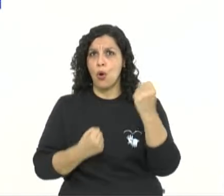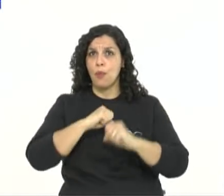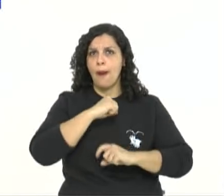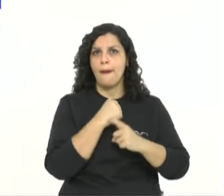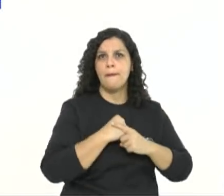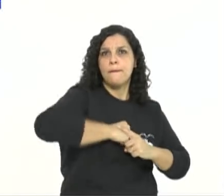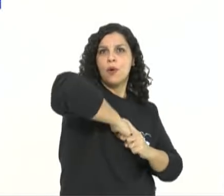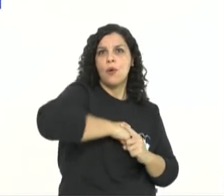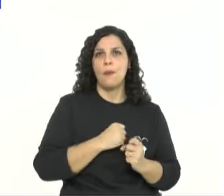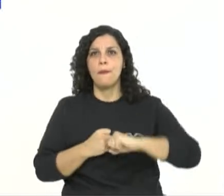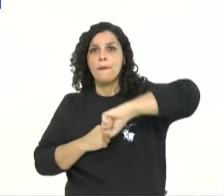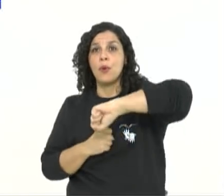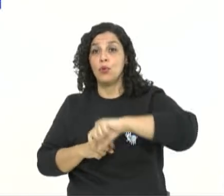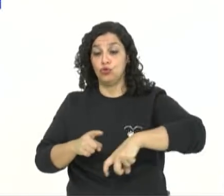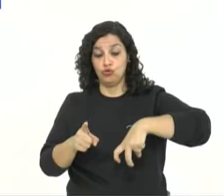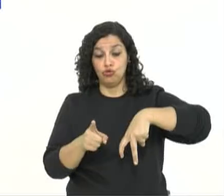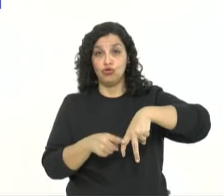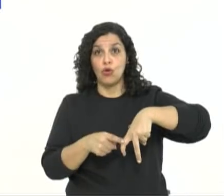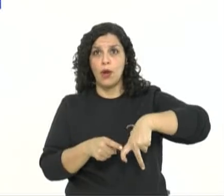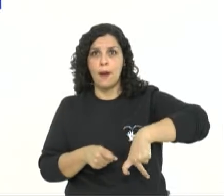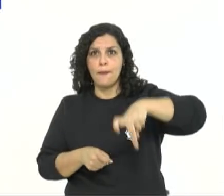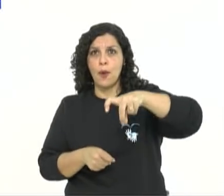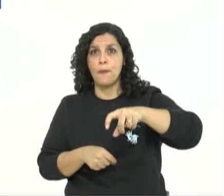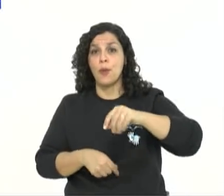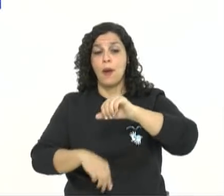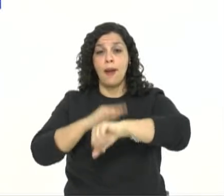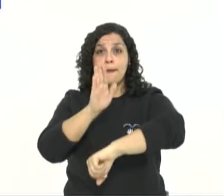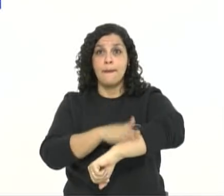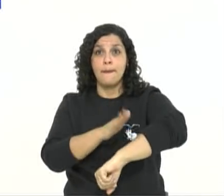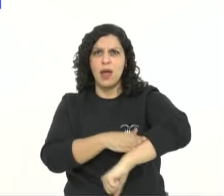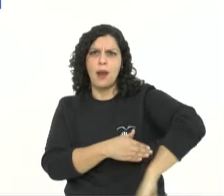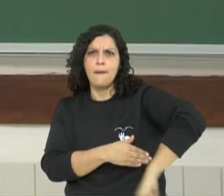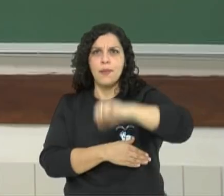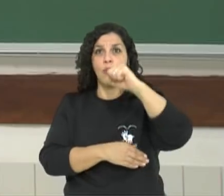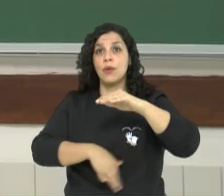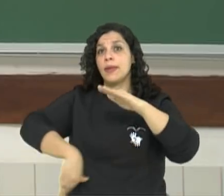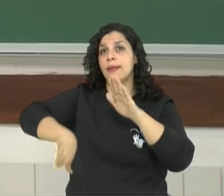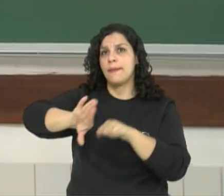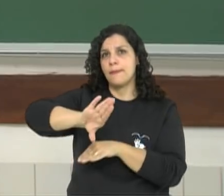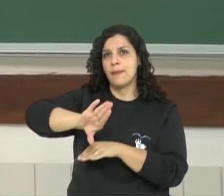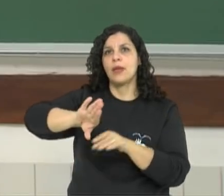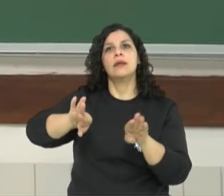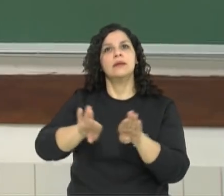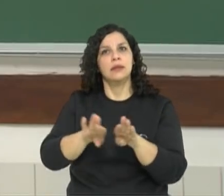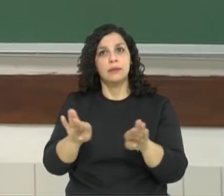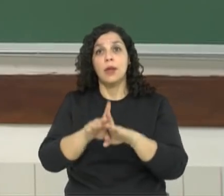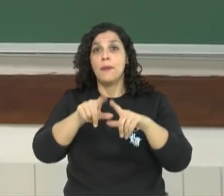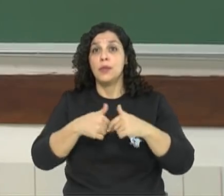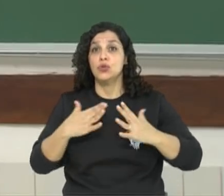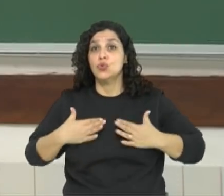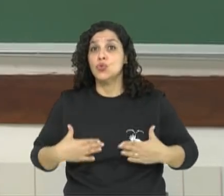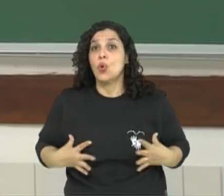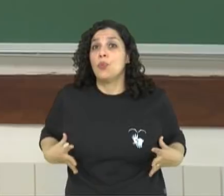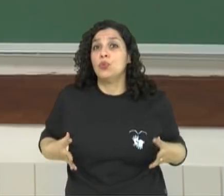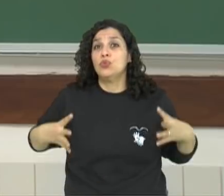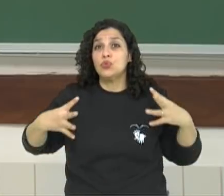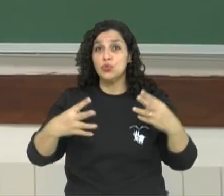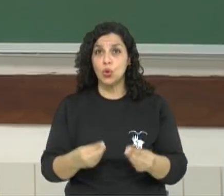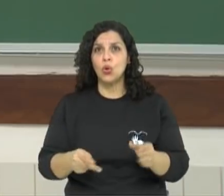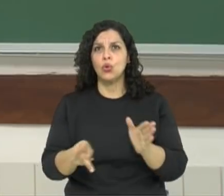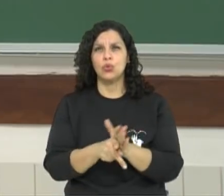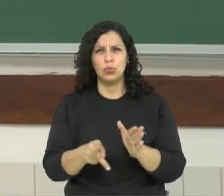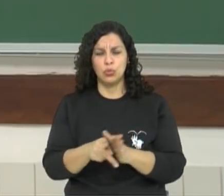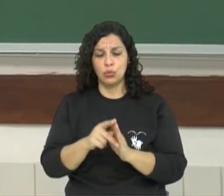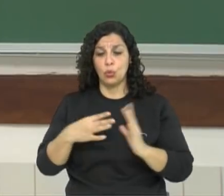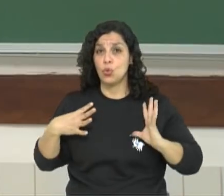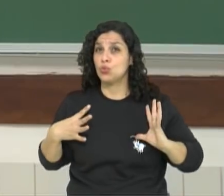cotovelos, joelhos, canelas e pés. Então, olha só, praticamente toda a parte, né, toda